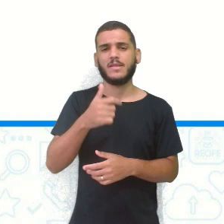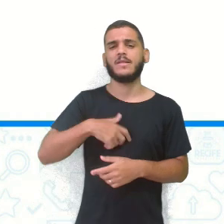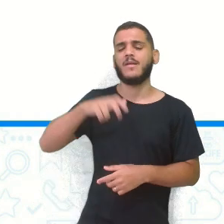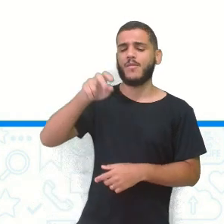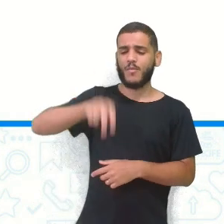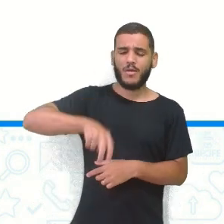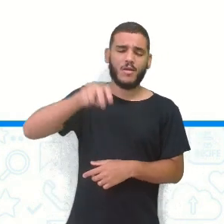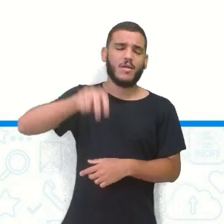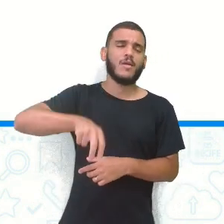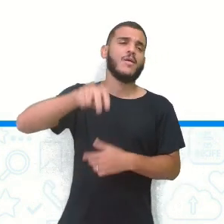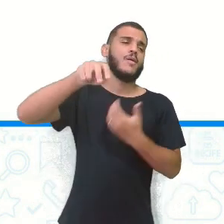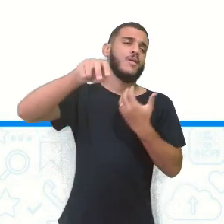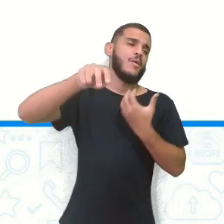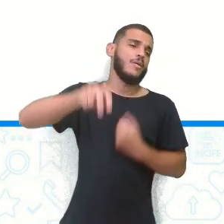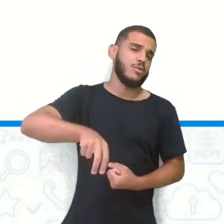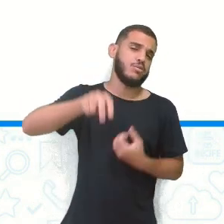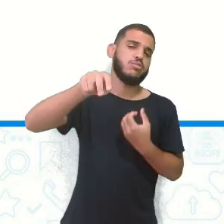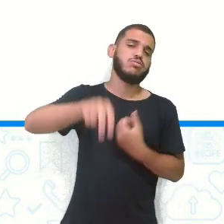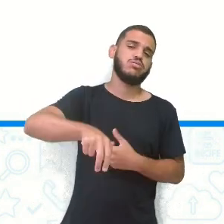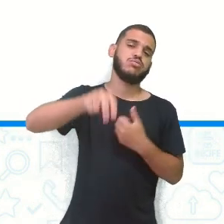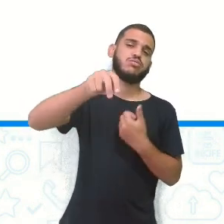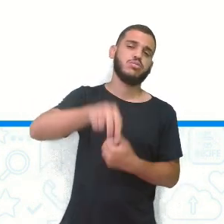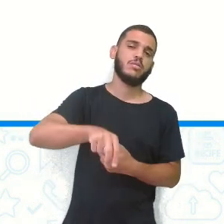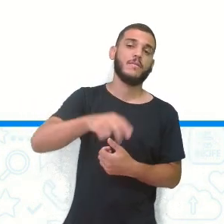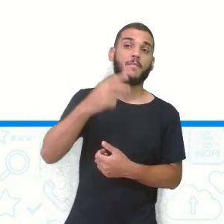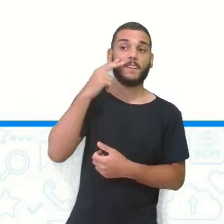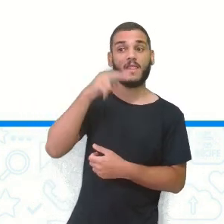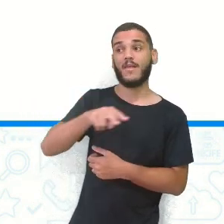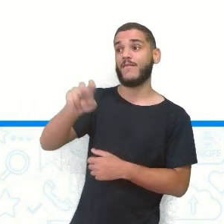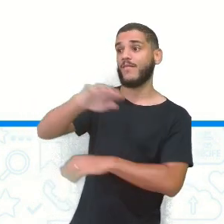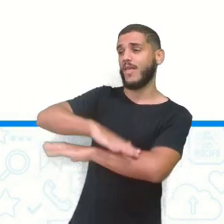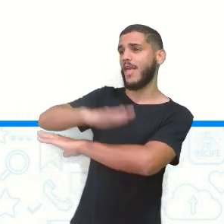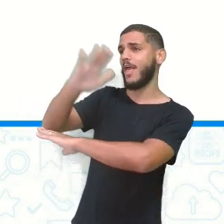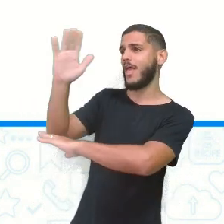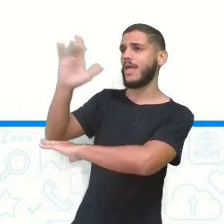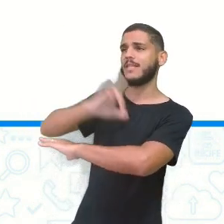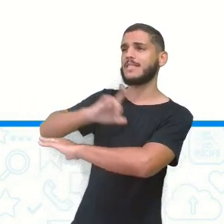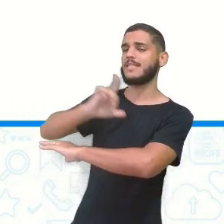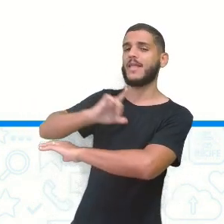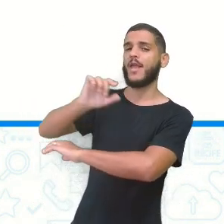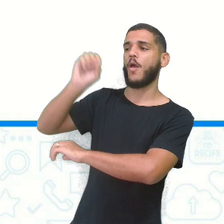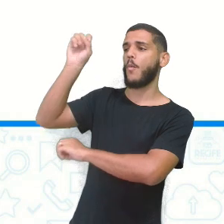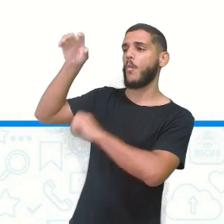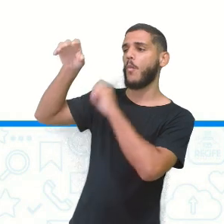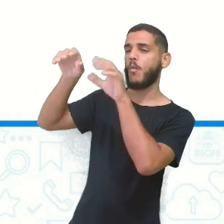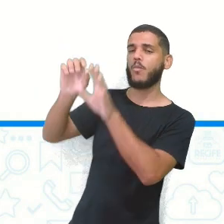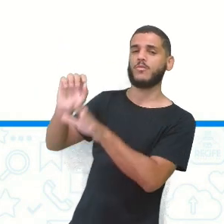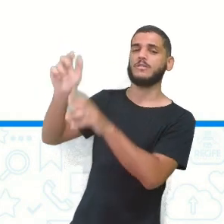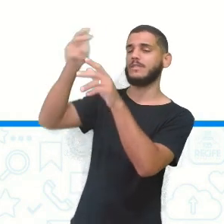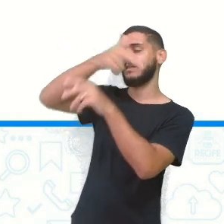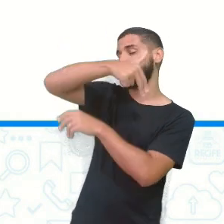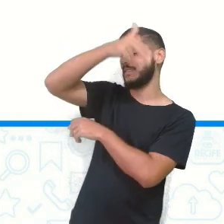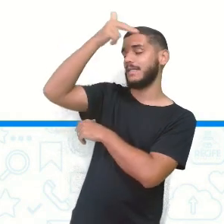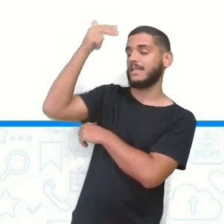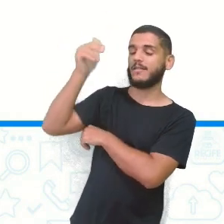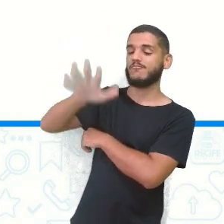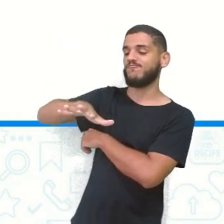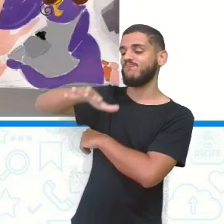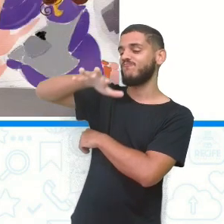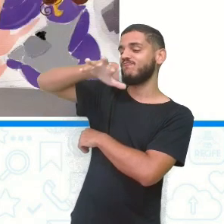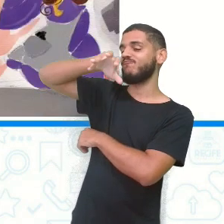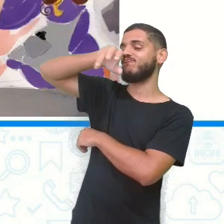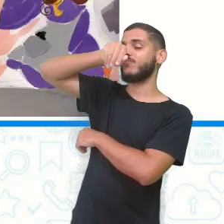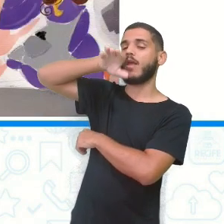ruas e via nas janelas os brilhos das luzes de Natal e o maravilhoso cheiro de pato assado